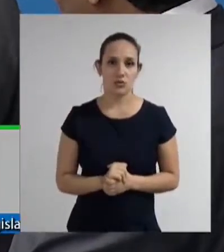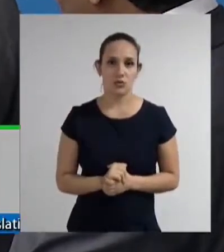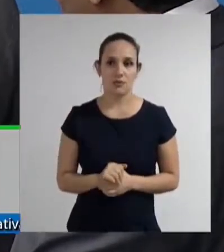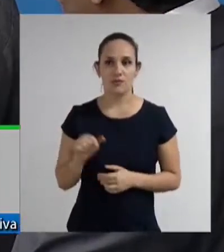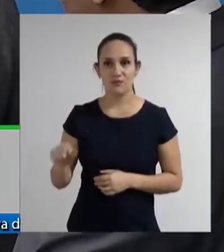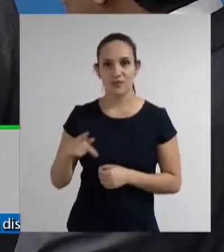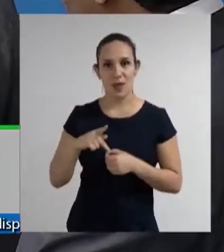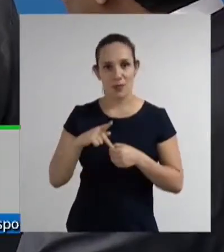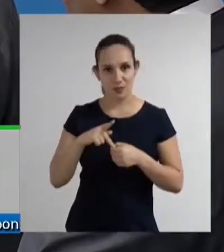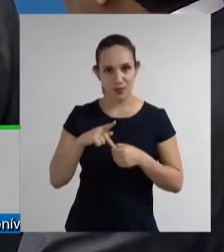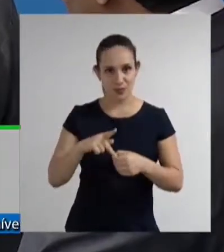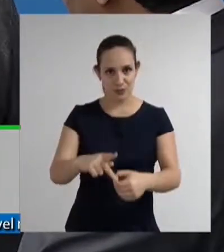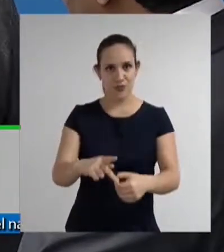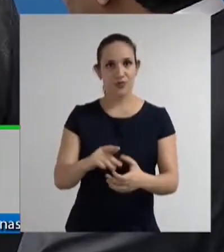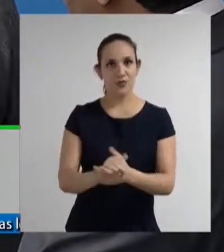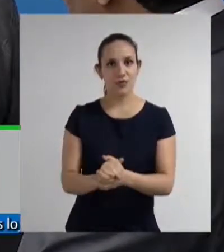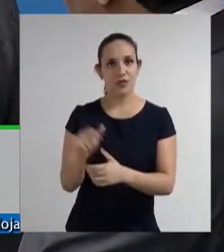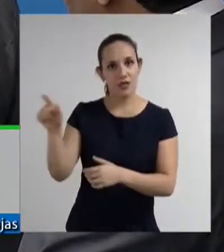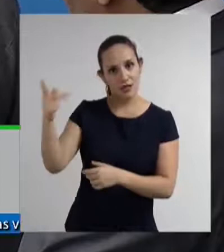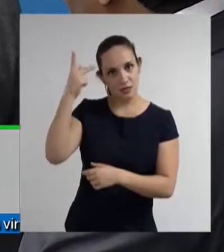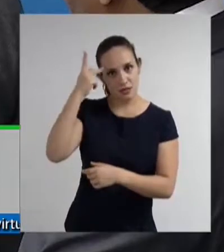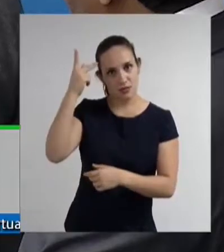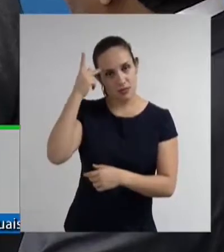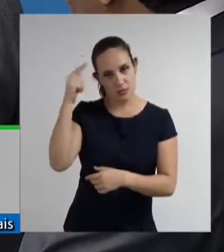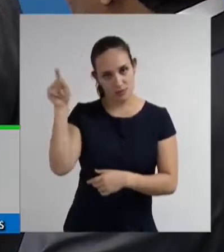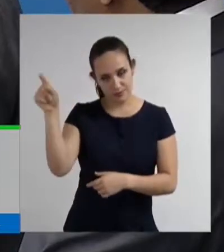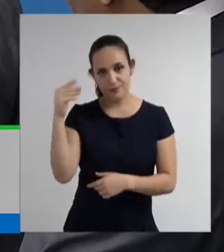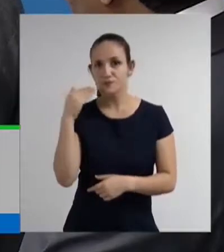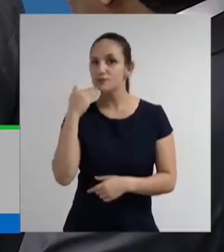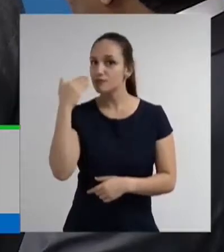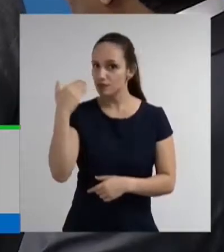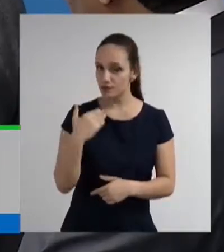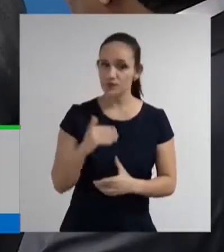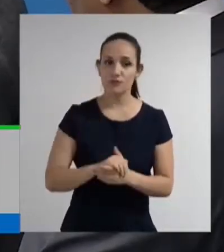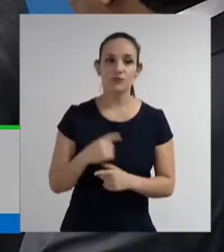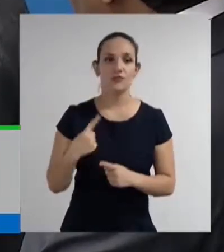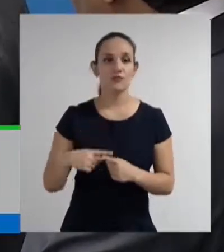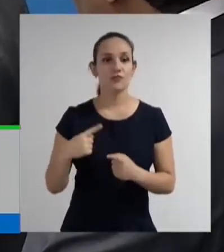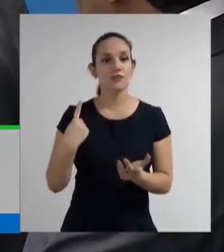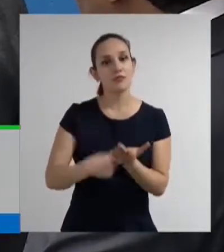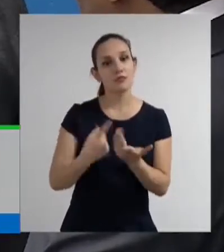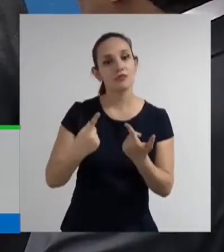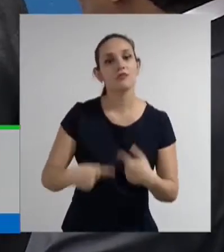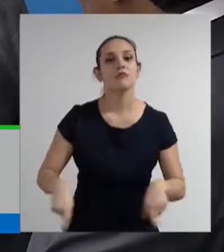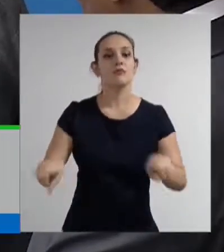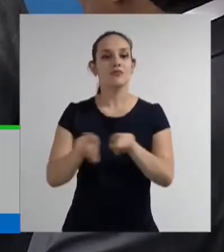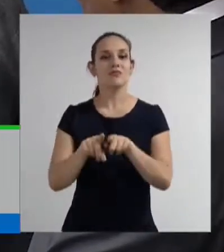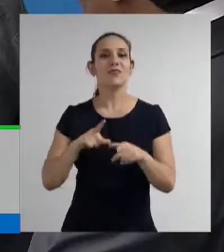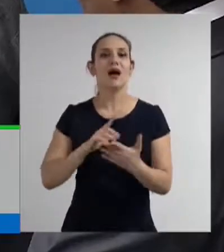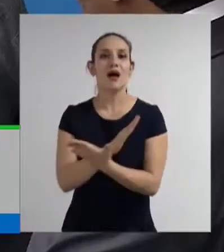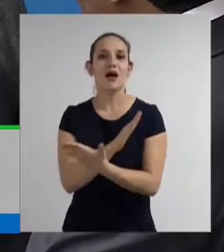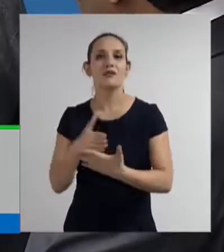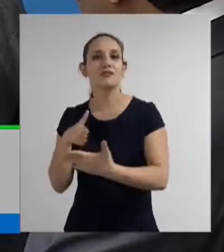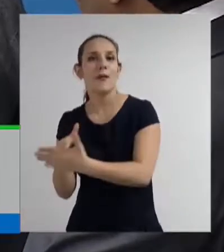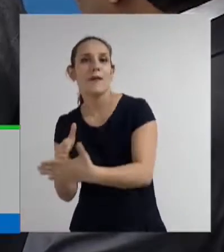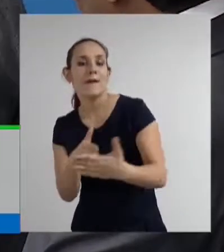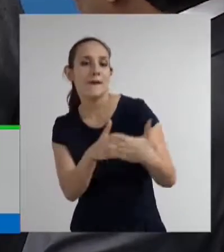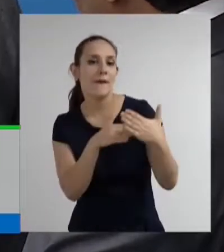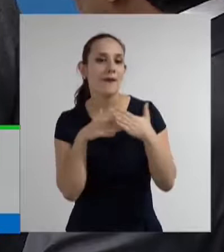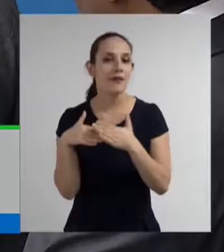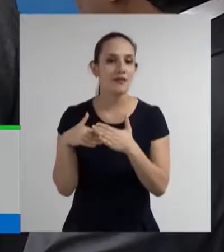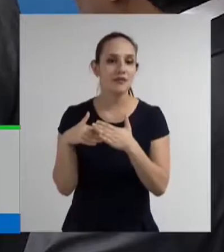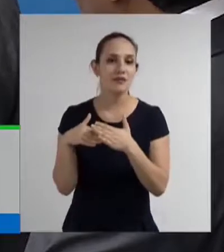da Procuradoria do Estado de São Paulo que esse acordo encontraria limitação também